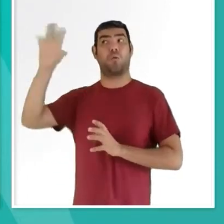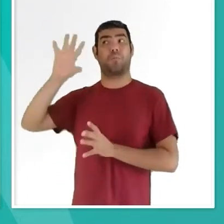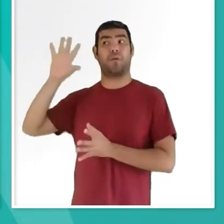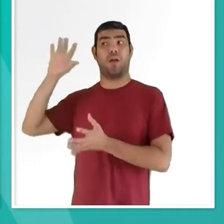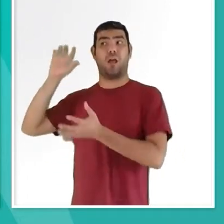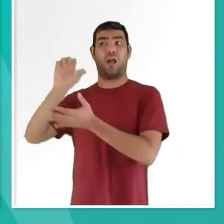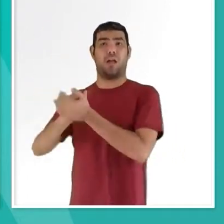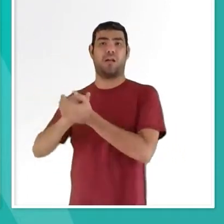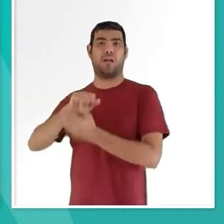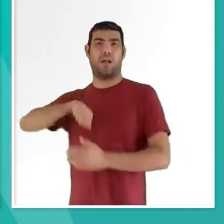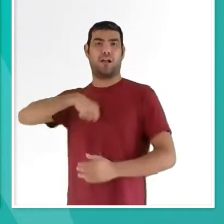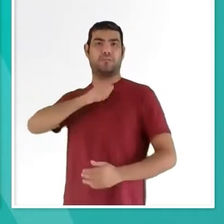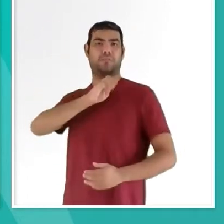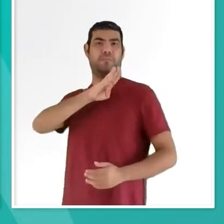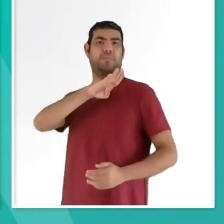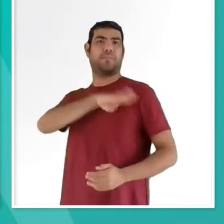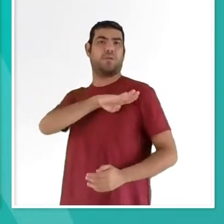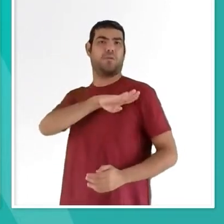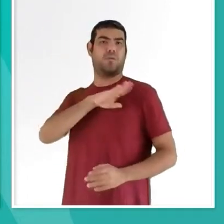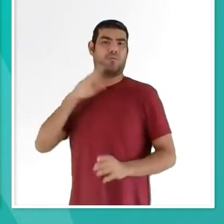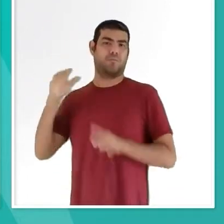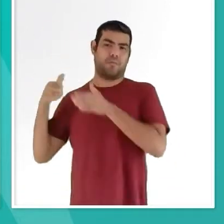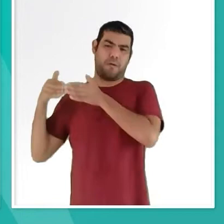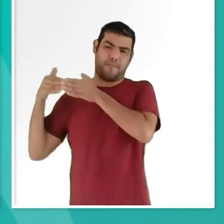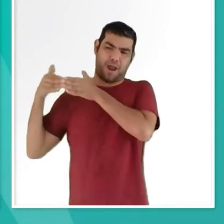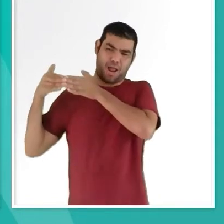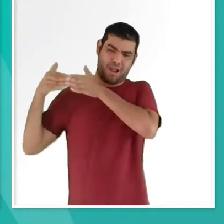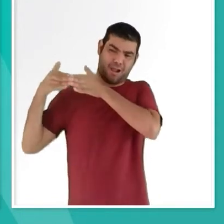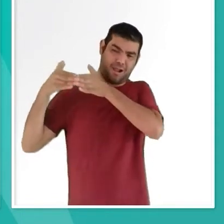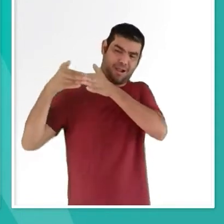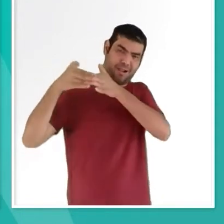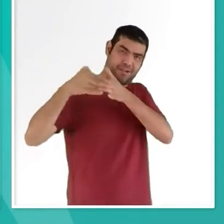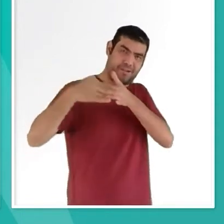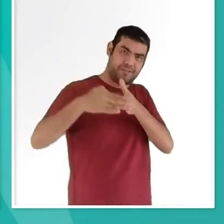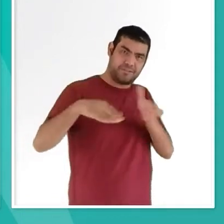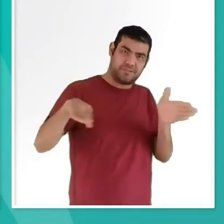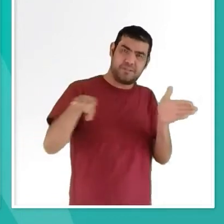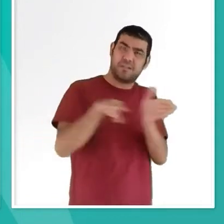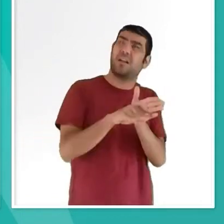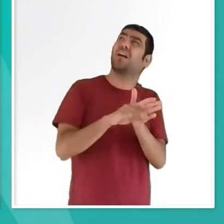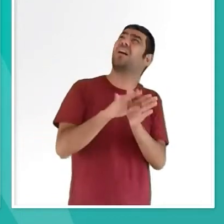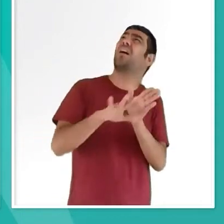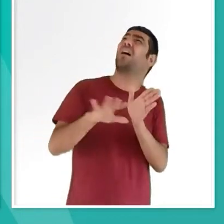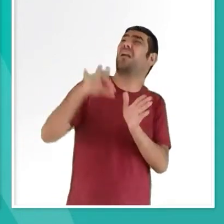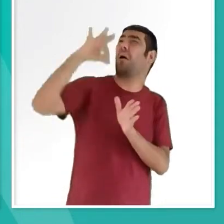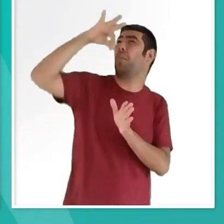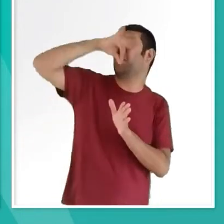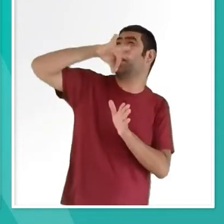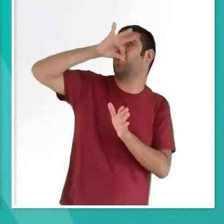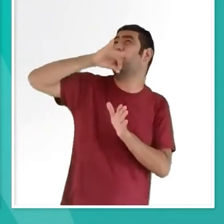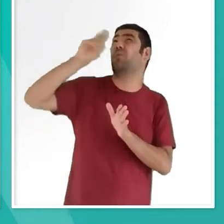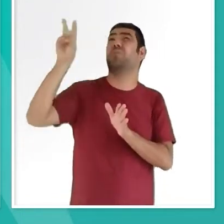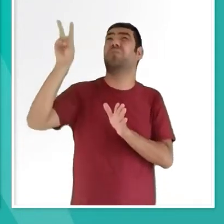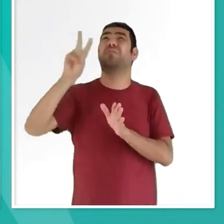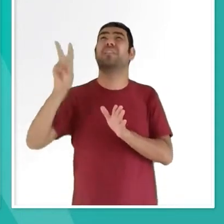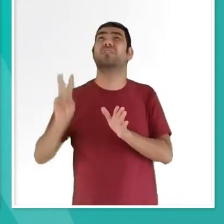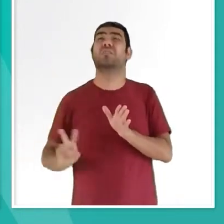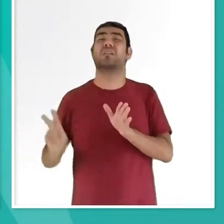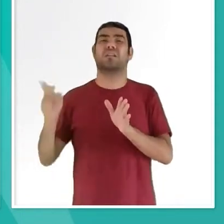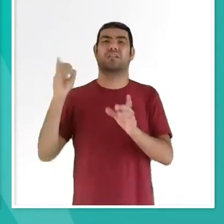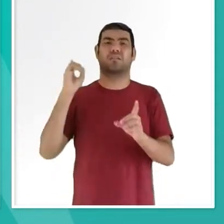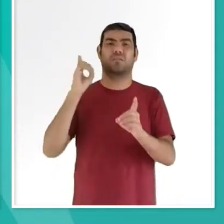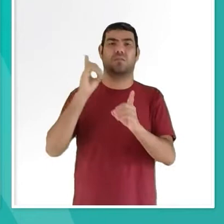chegaram ali naquela região próxima ali do Peru, Venezuela, que eles se depararam com a civilização